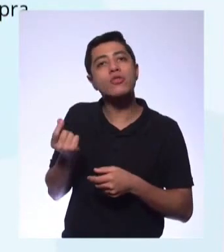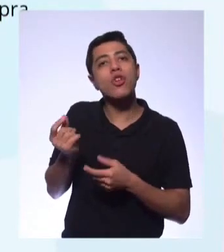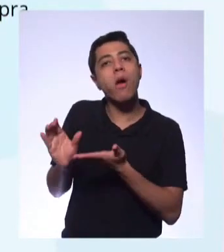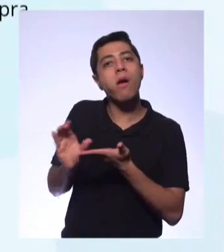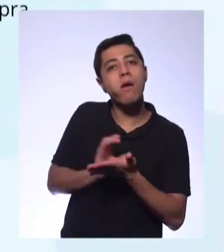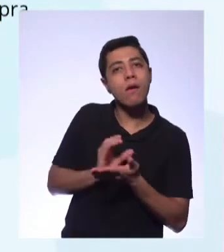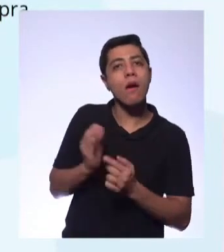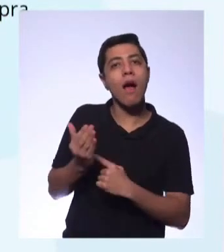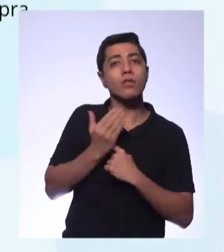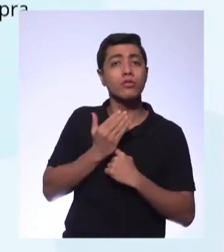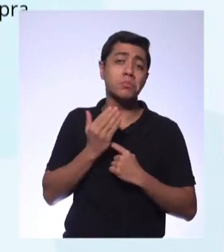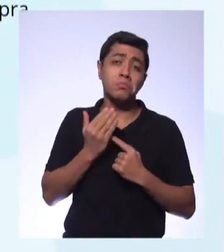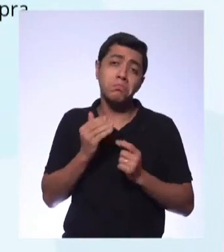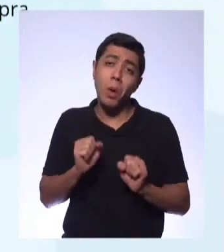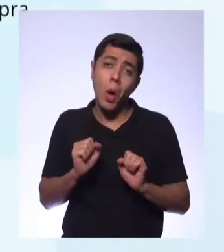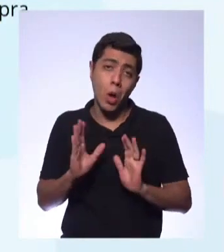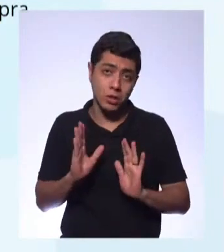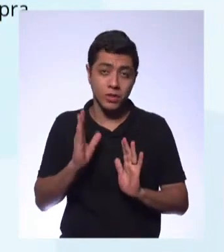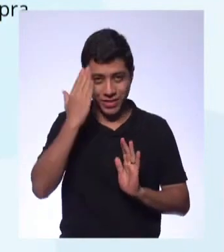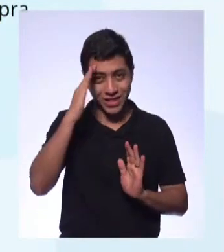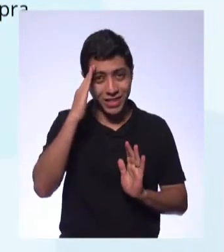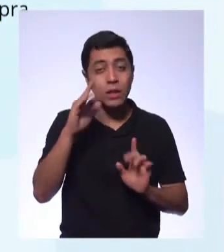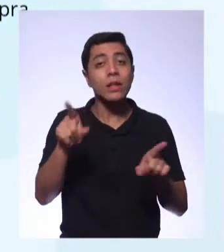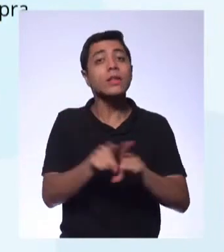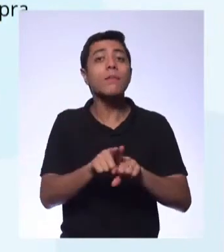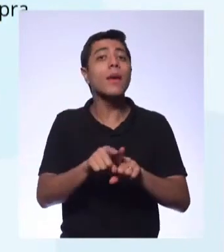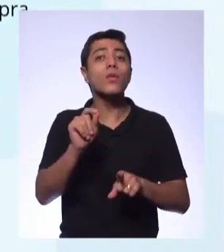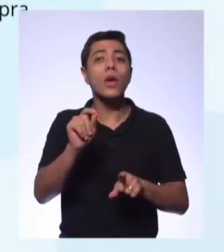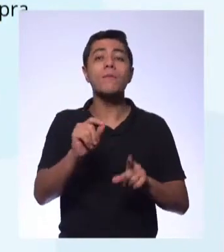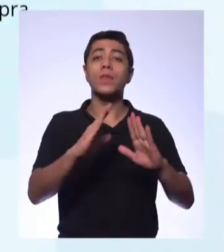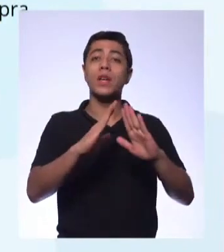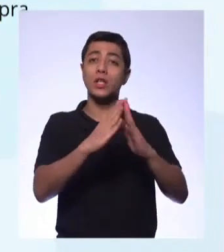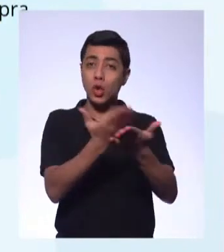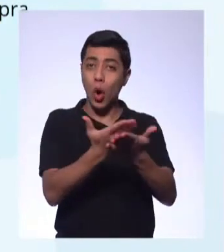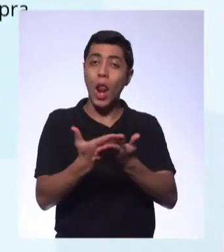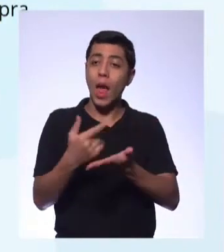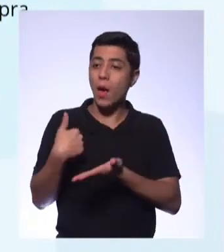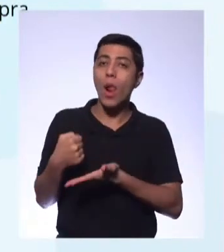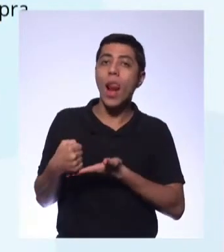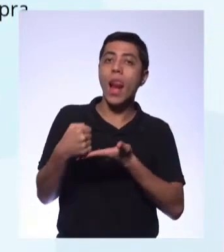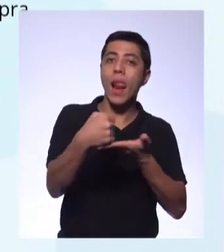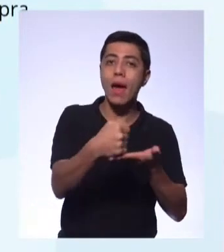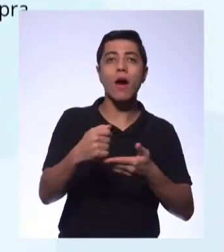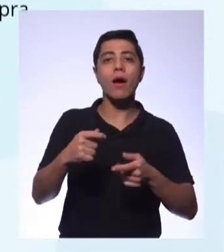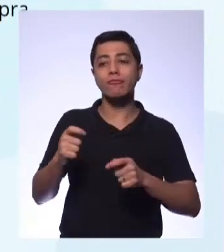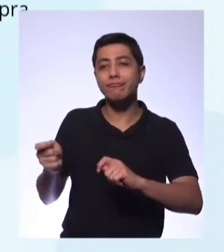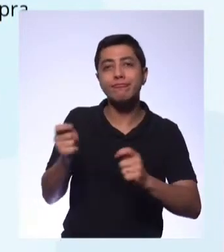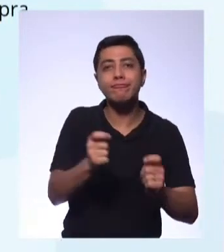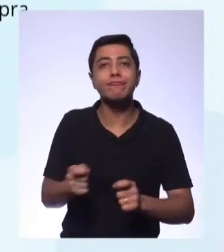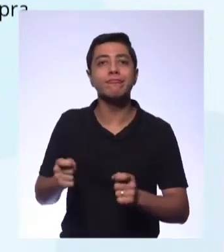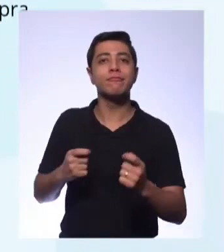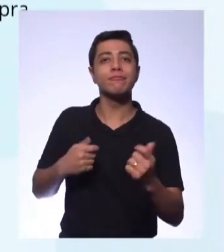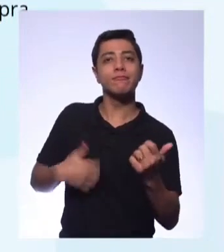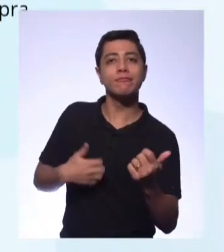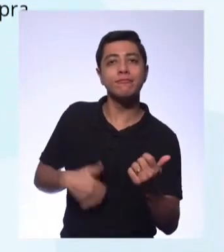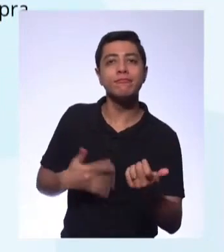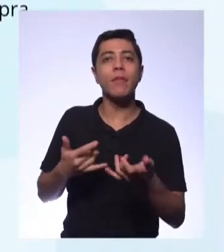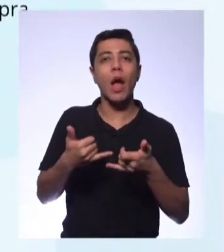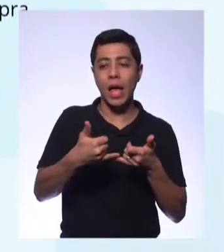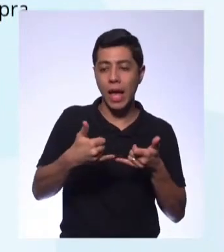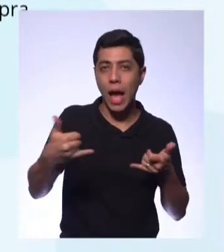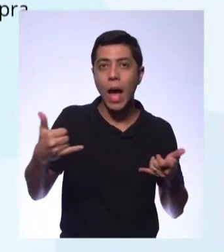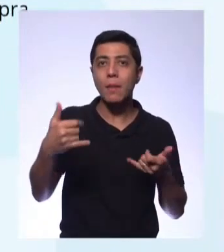essa logística de transporte de instrumento musical até a escola, confecção de cenário, figurino, compra de cabo de som, iluminação,